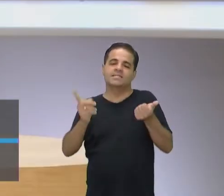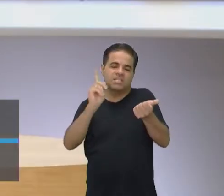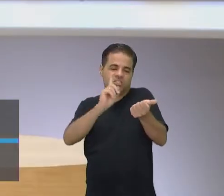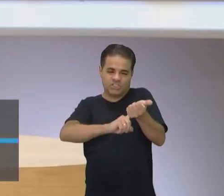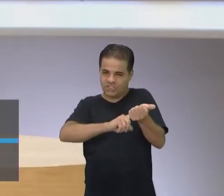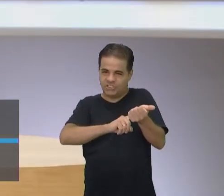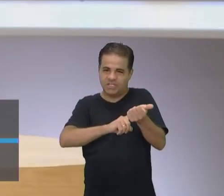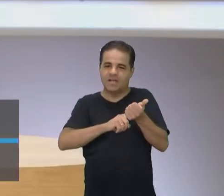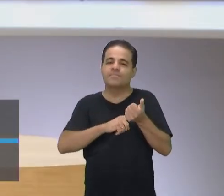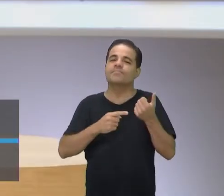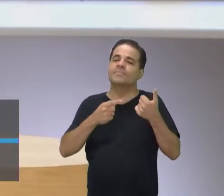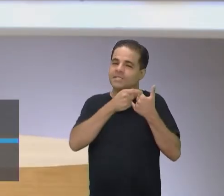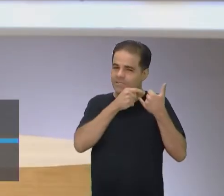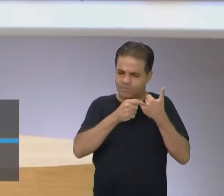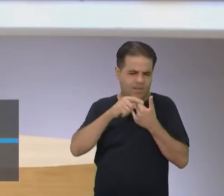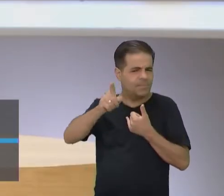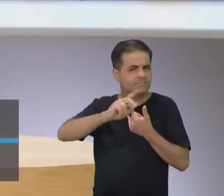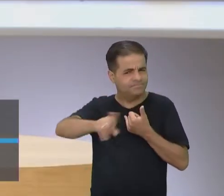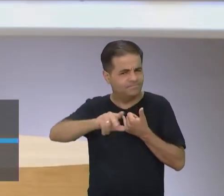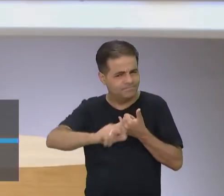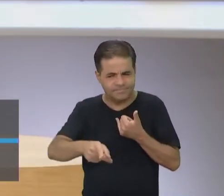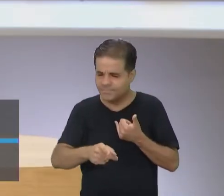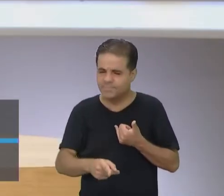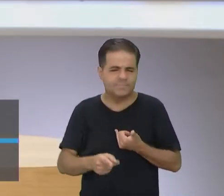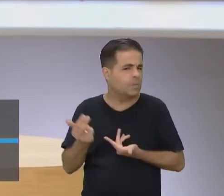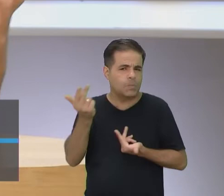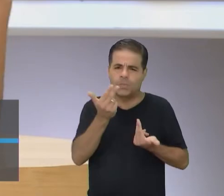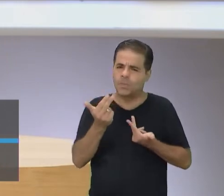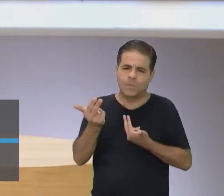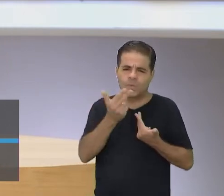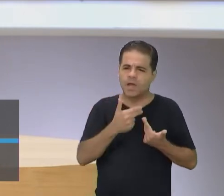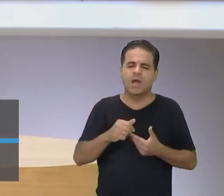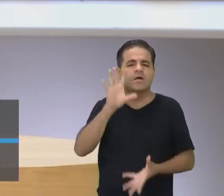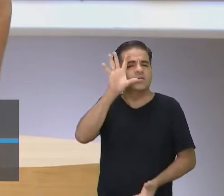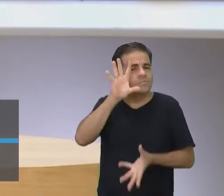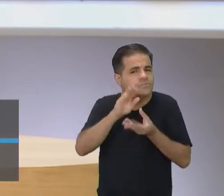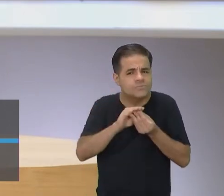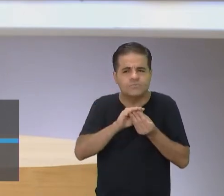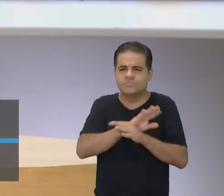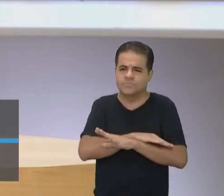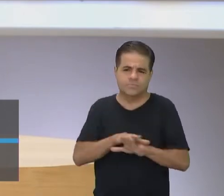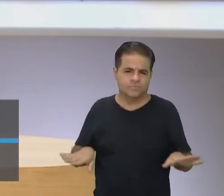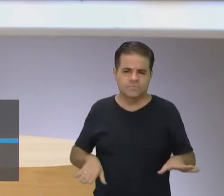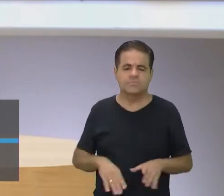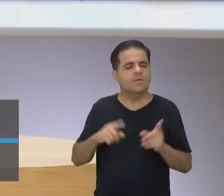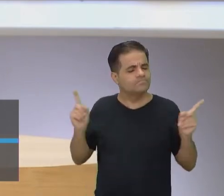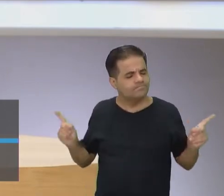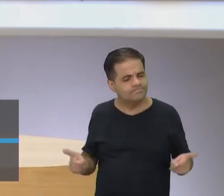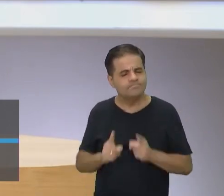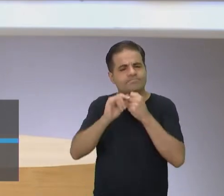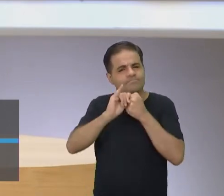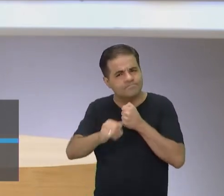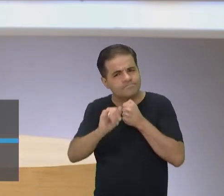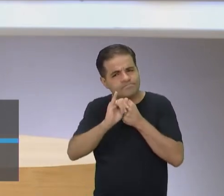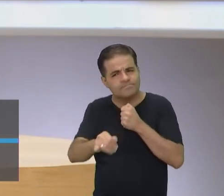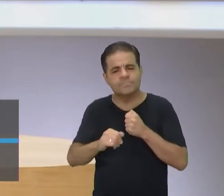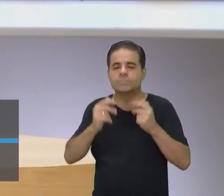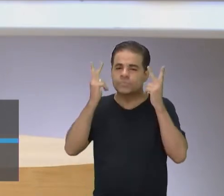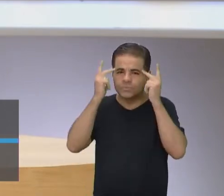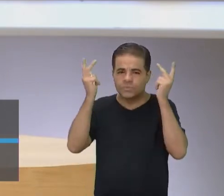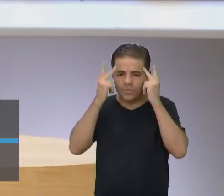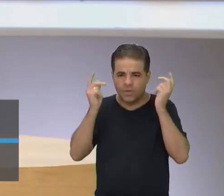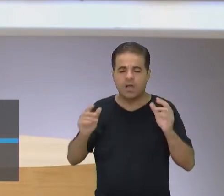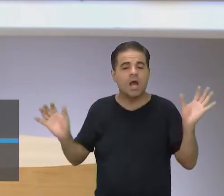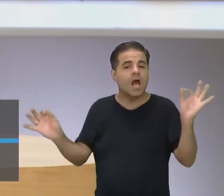sobre o assunto, sabe, professor Mauro? E dá no mesmo, tá? É resumido, é o resumo. É o mini conto, microconto, nanoconto. É